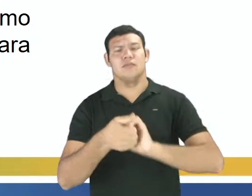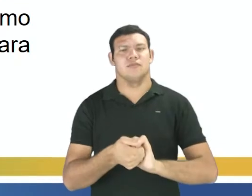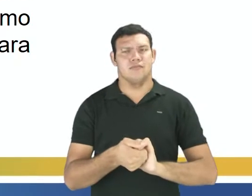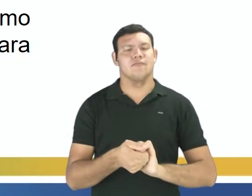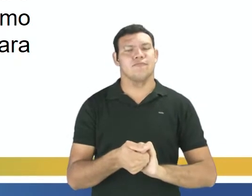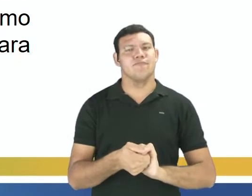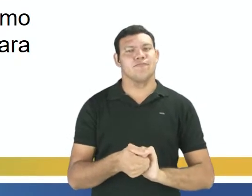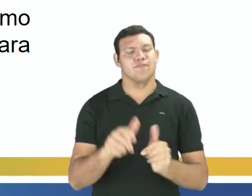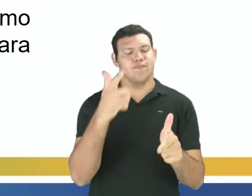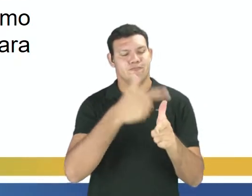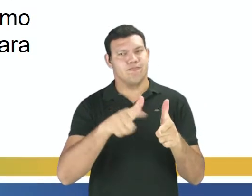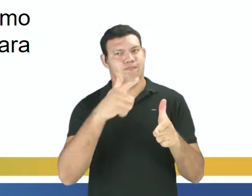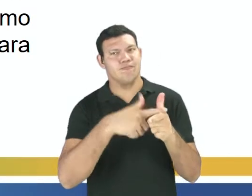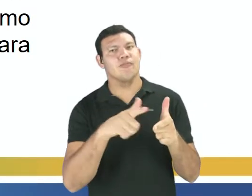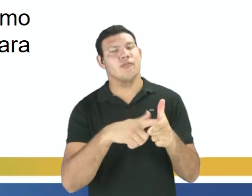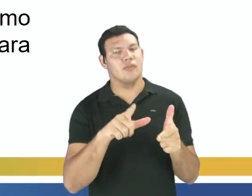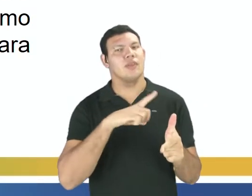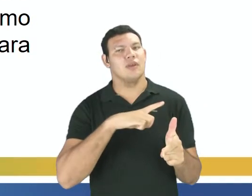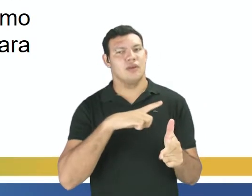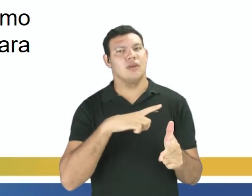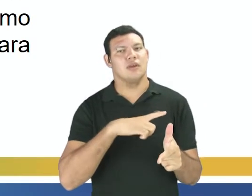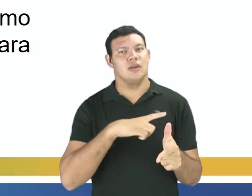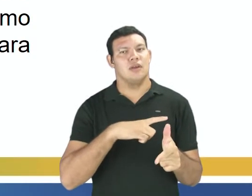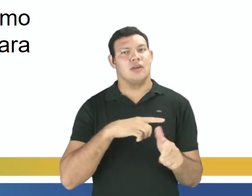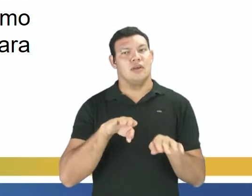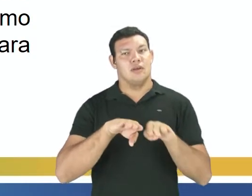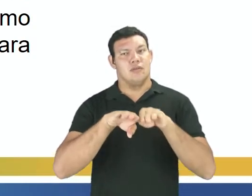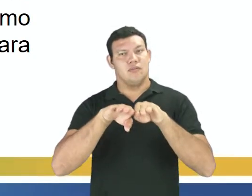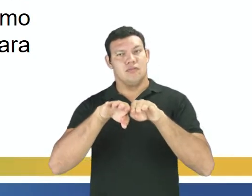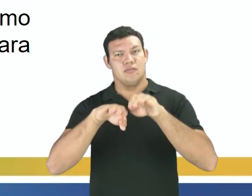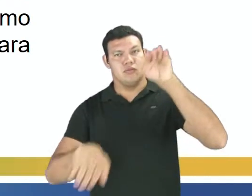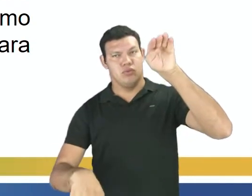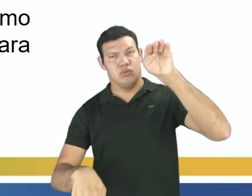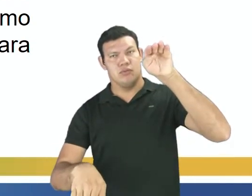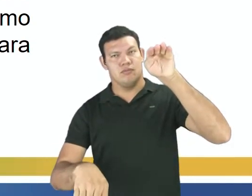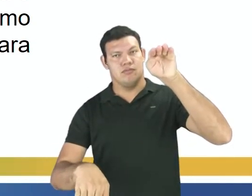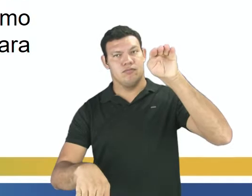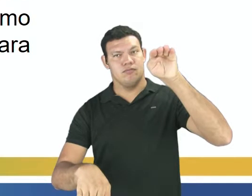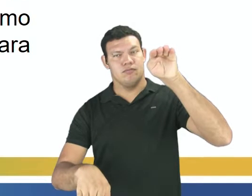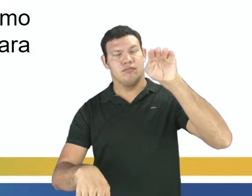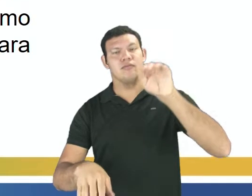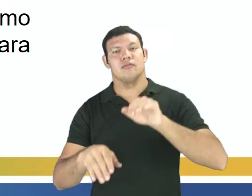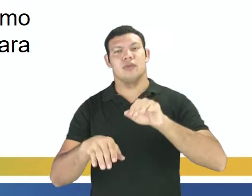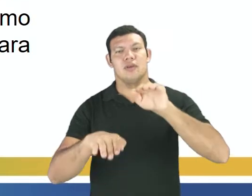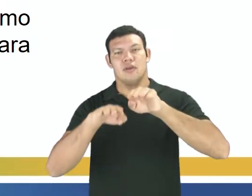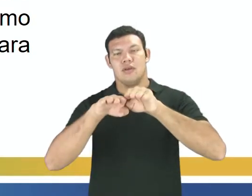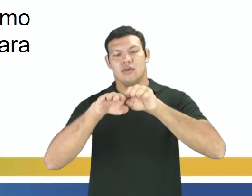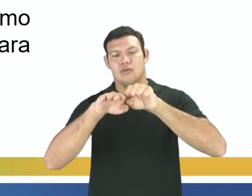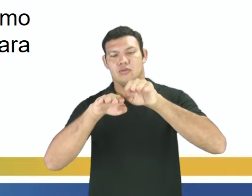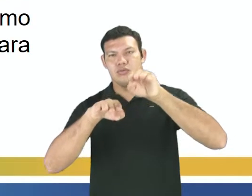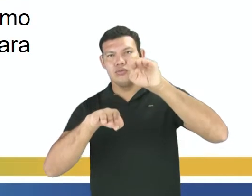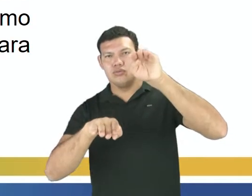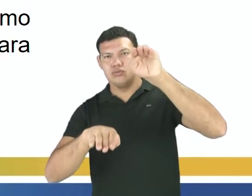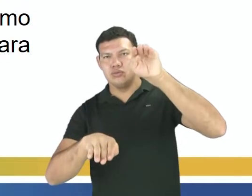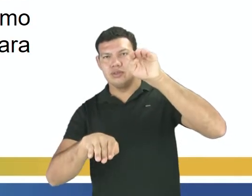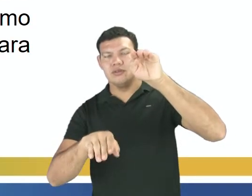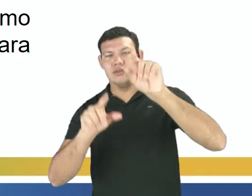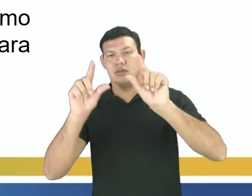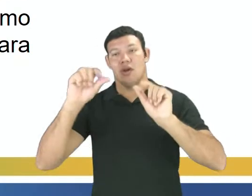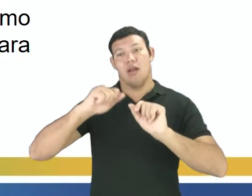situação problema, sempre vai ter uma grandeza que talvez ela esteja aumentando e de outra forma a outra estará diminuindo. Por